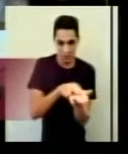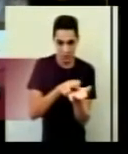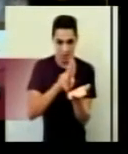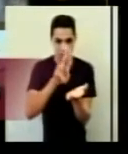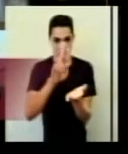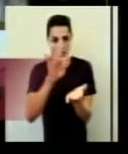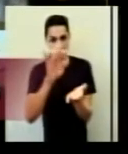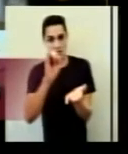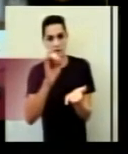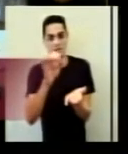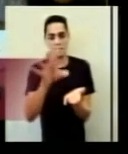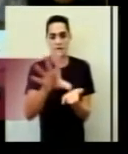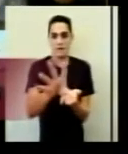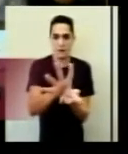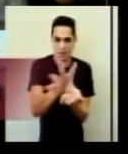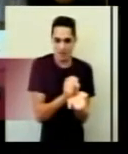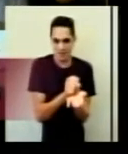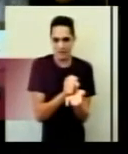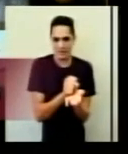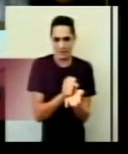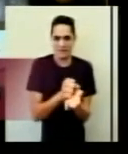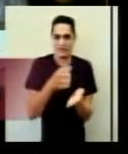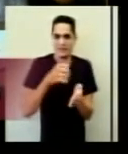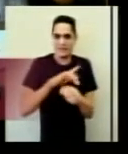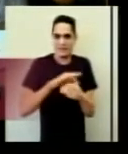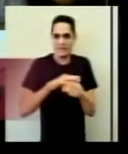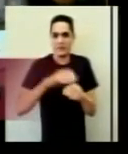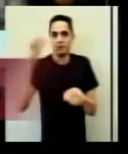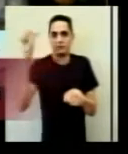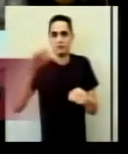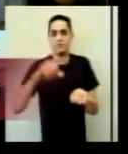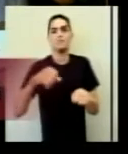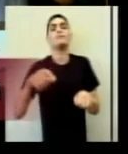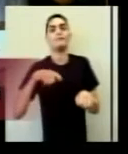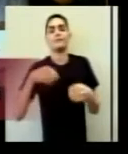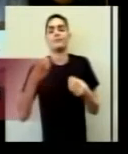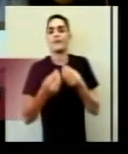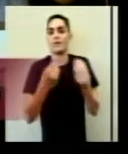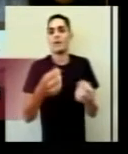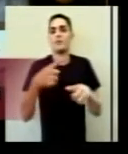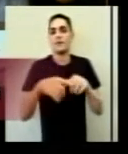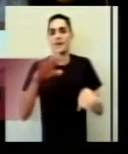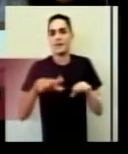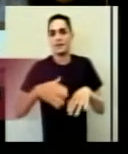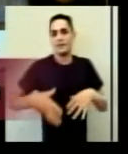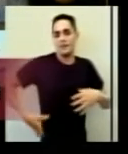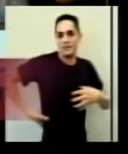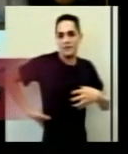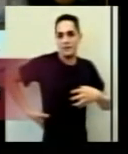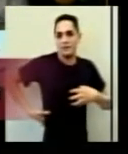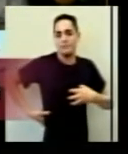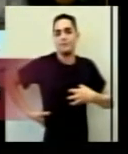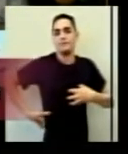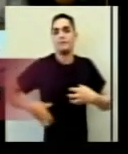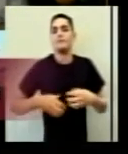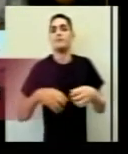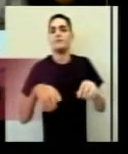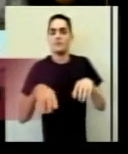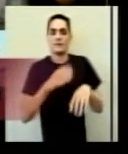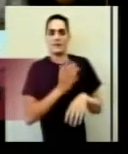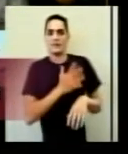que o paciente pega uma infecção secundária ali, ele tem essa condição de tratar, esse paciente entra em insuficiência